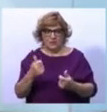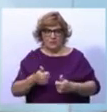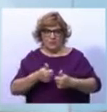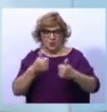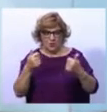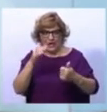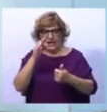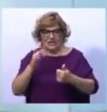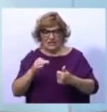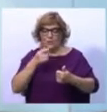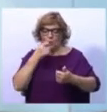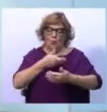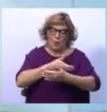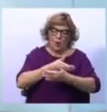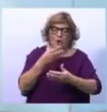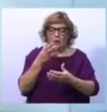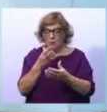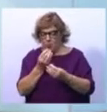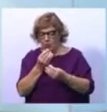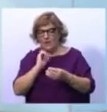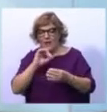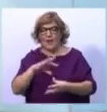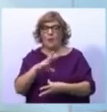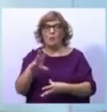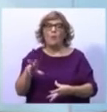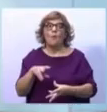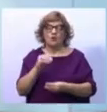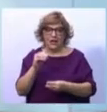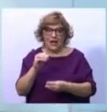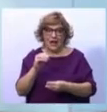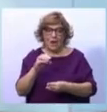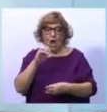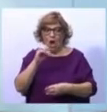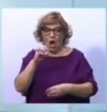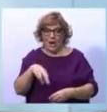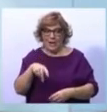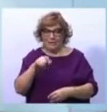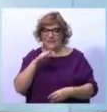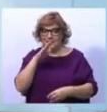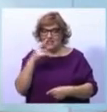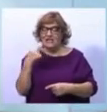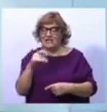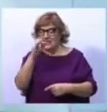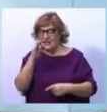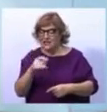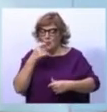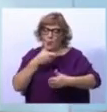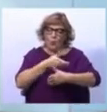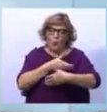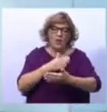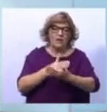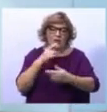melhorar taxas de amamentação, porque infelizmente a nível mundial o que a OMS diz é que ainda temos taxas de amamentação